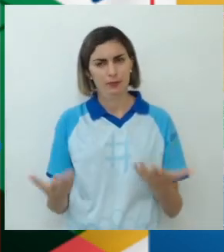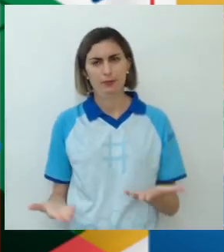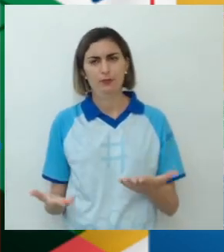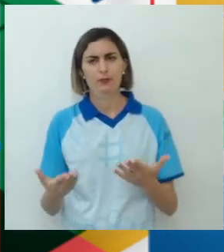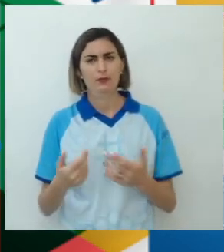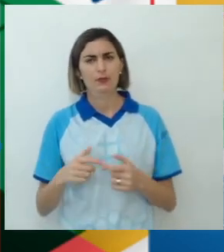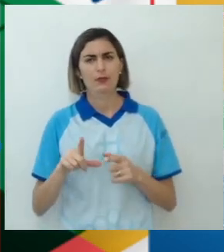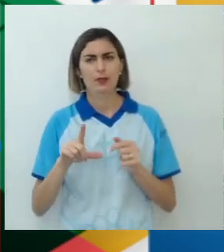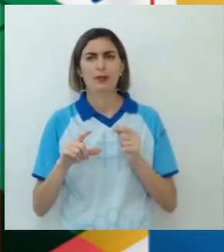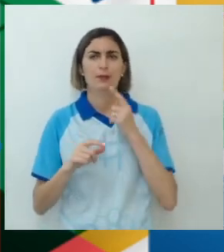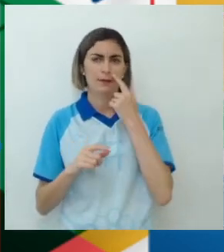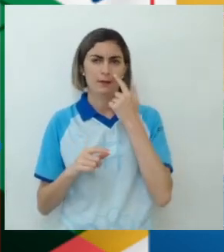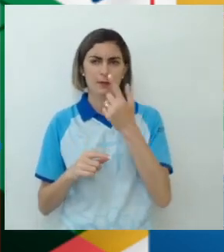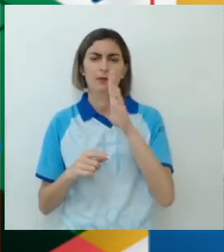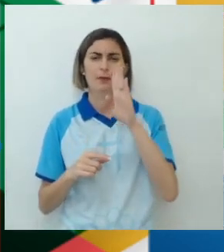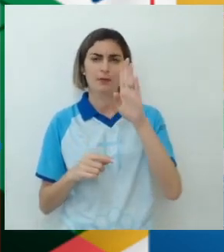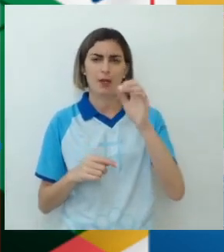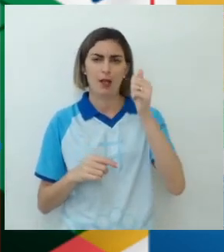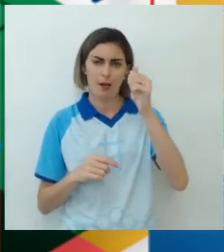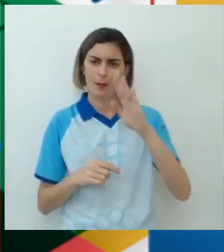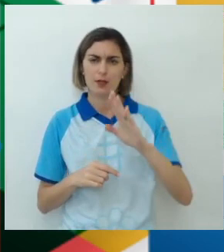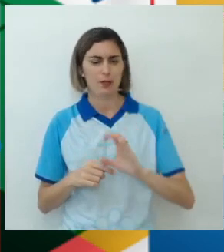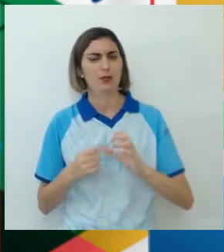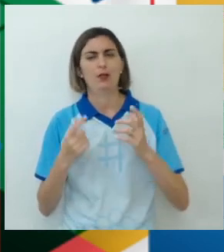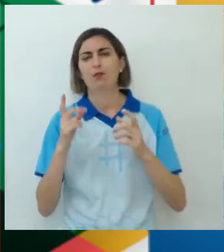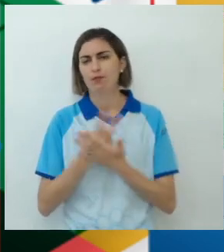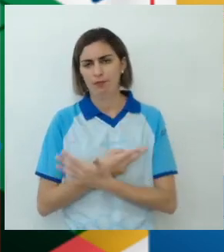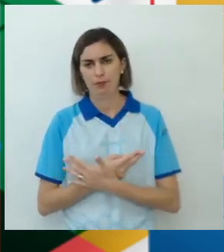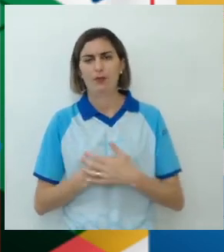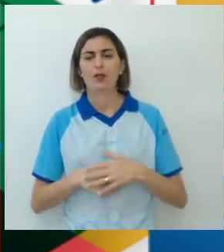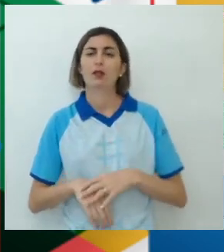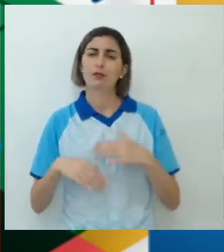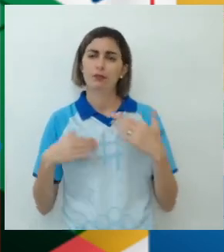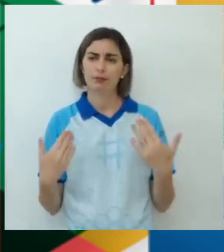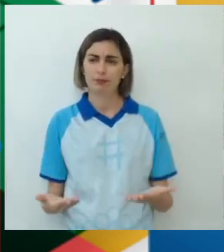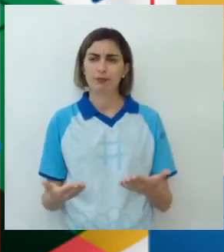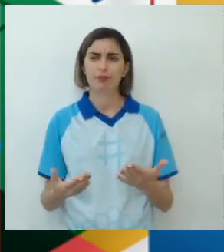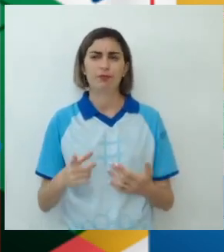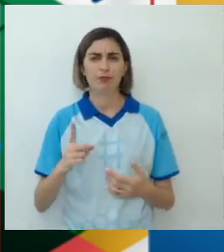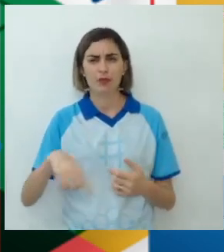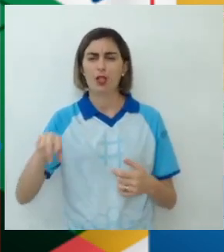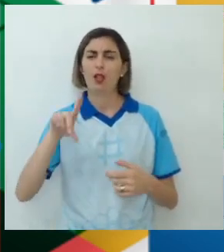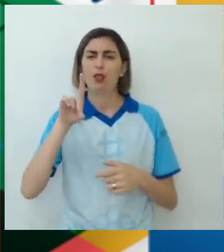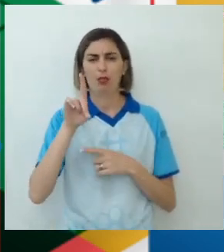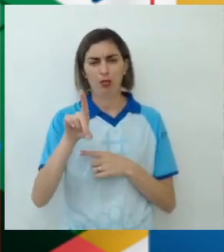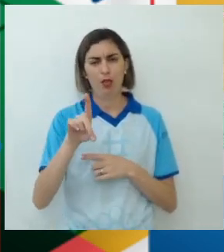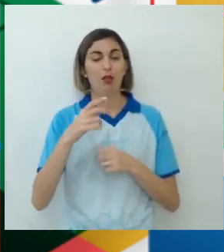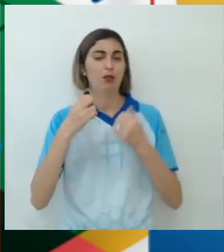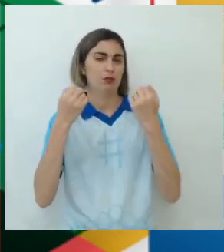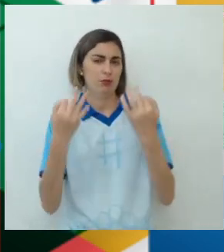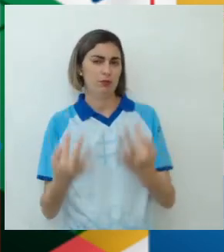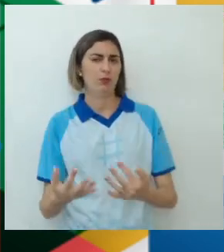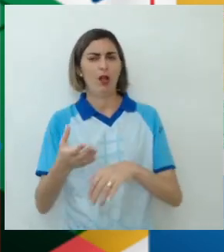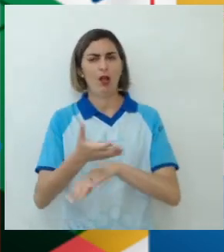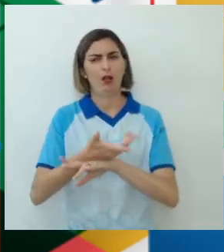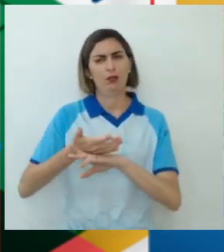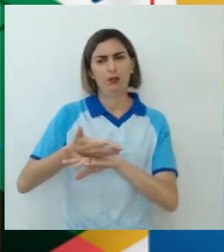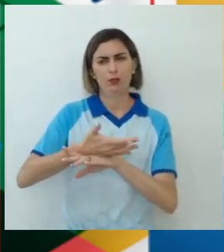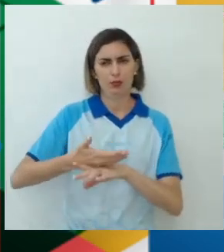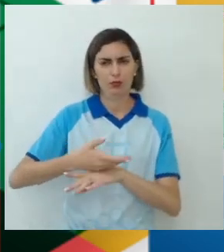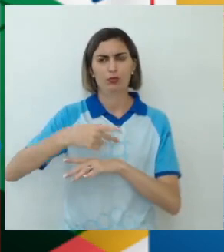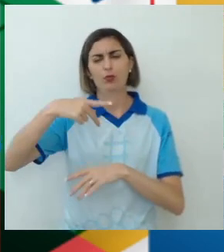como a letra A. Letra B e letra A, né? Então, na letra D, ele vai dizer assim, ó, o